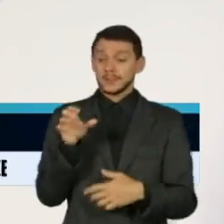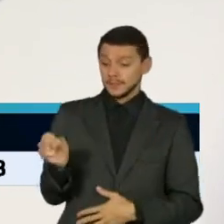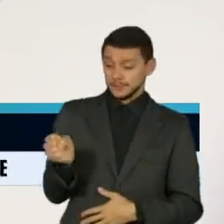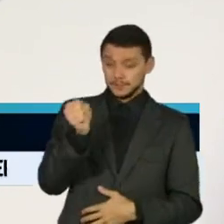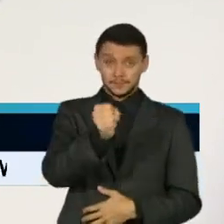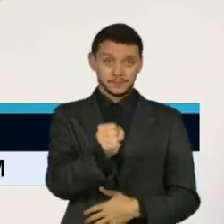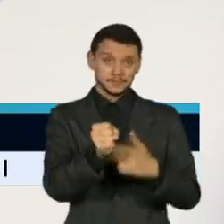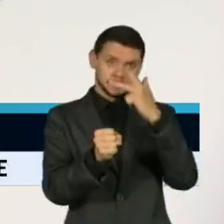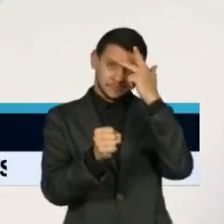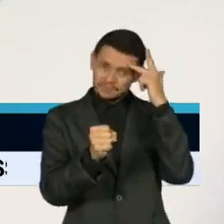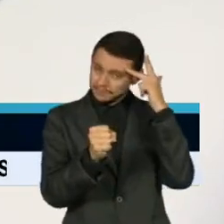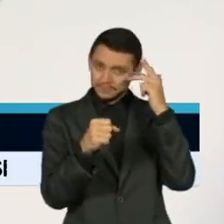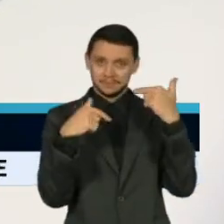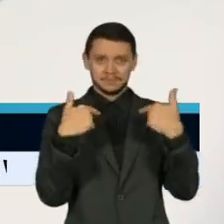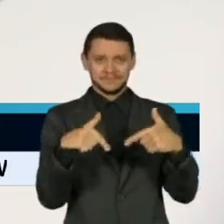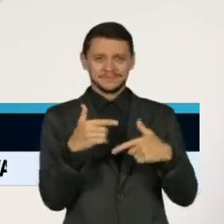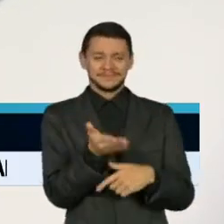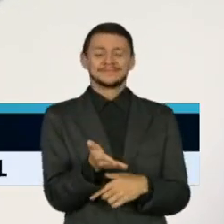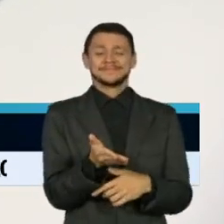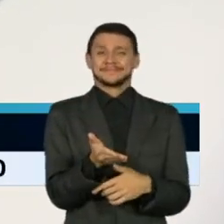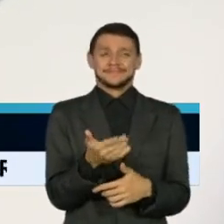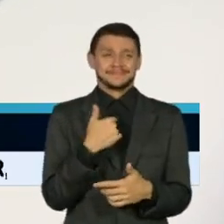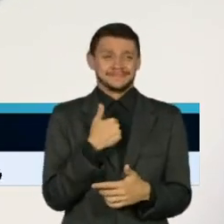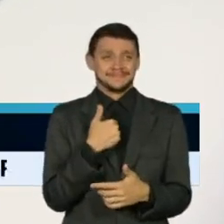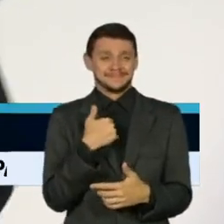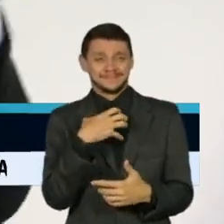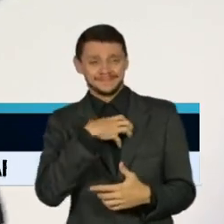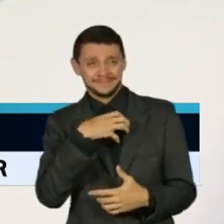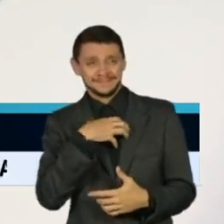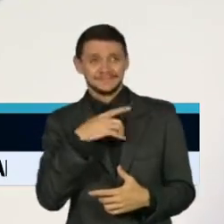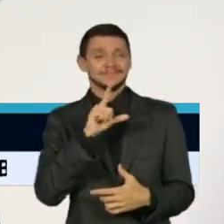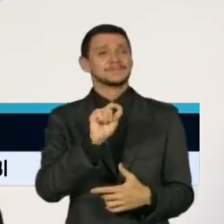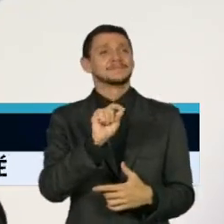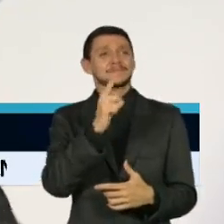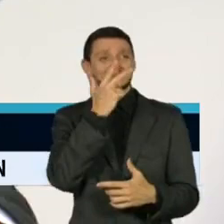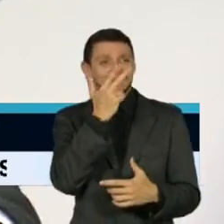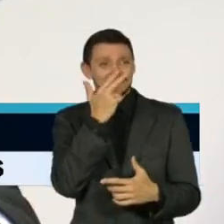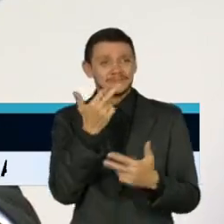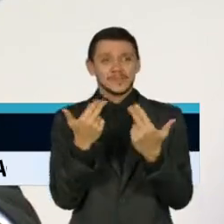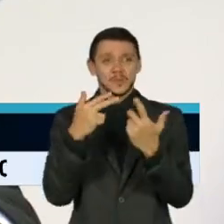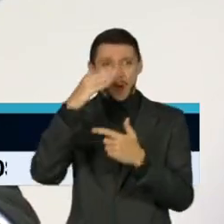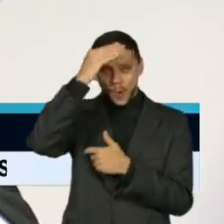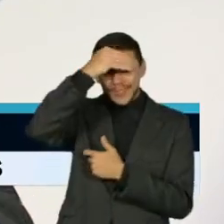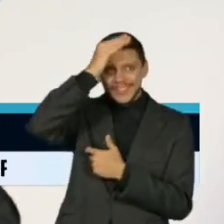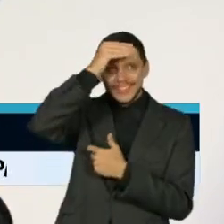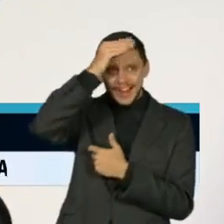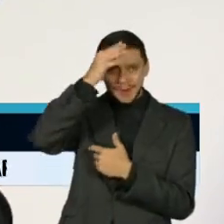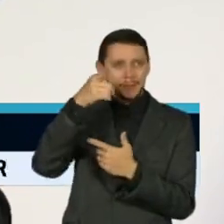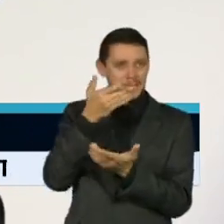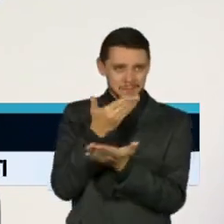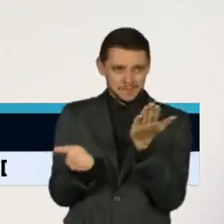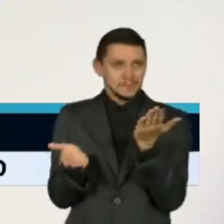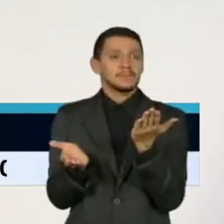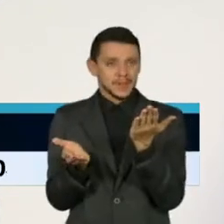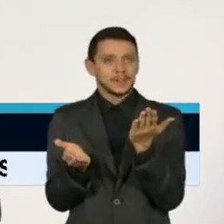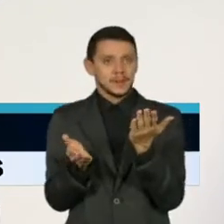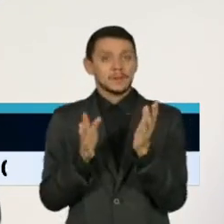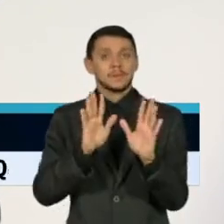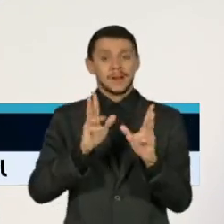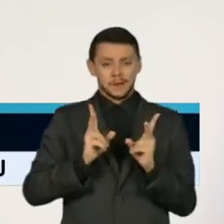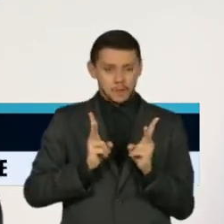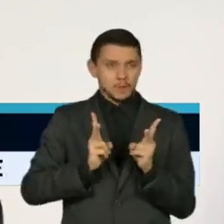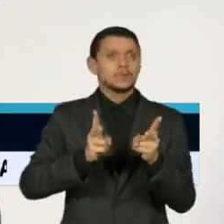jeito lá dentro quer dizer eu tenho impressão que é assim assim como quando o trampo foi derrotado o trampo